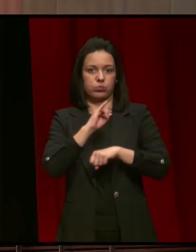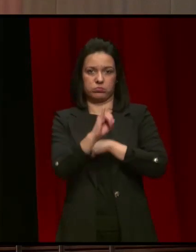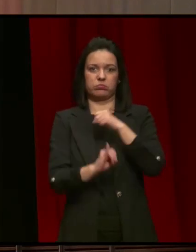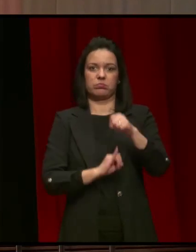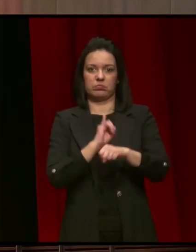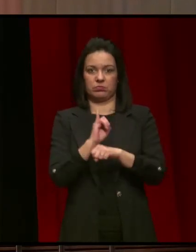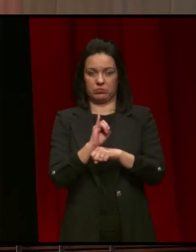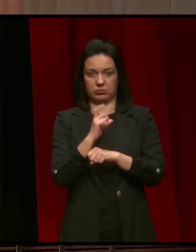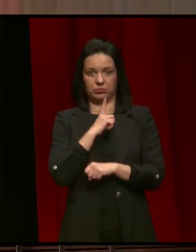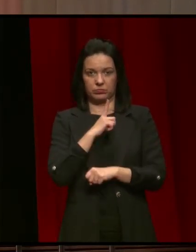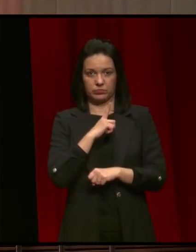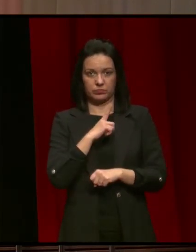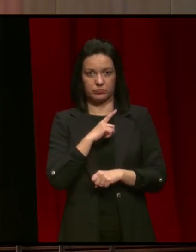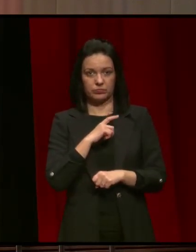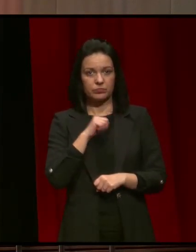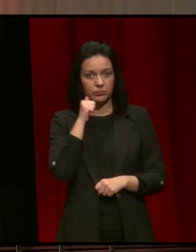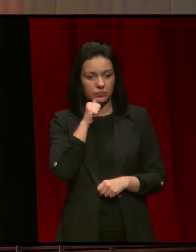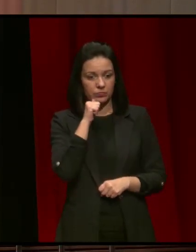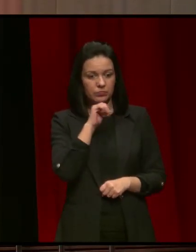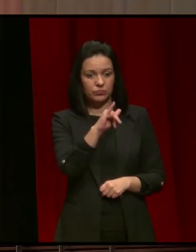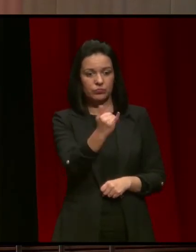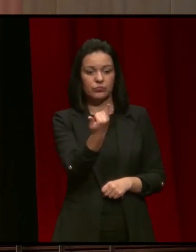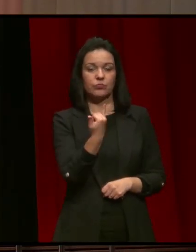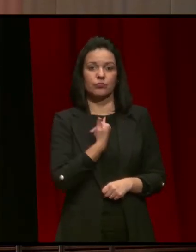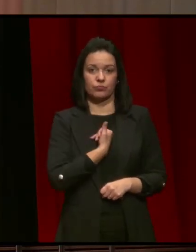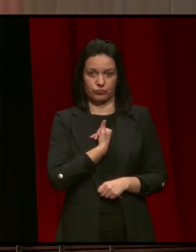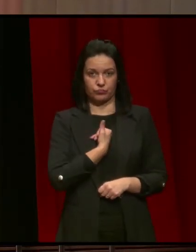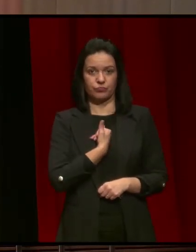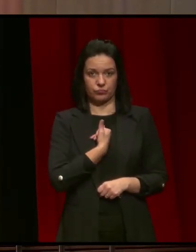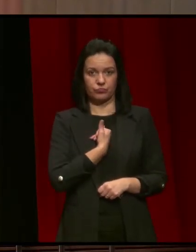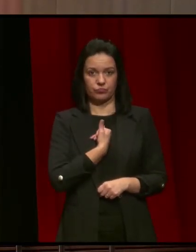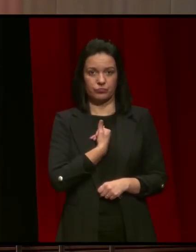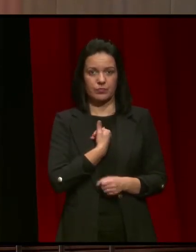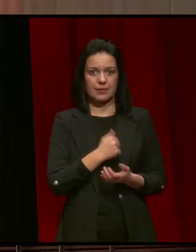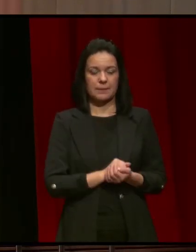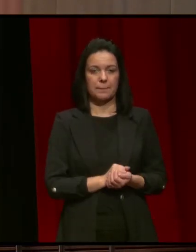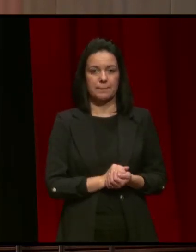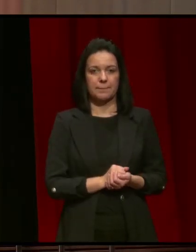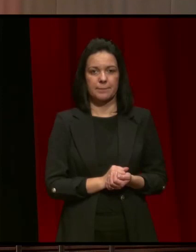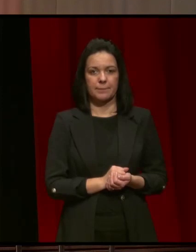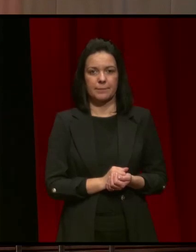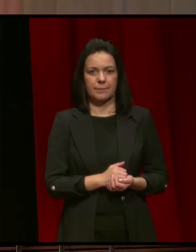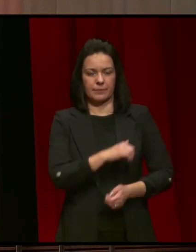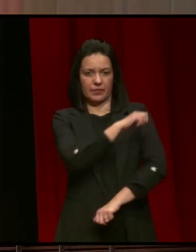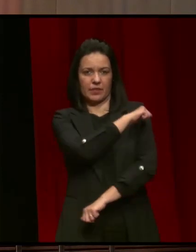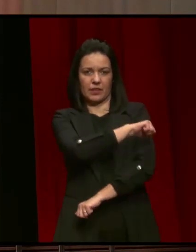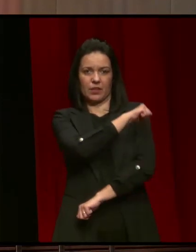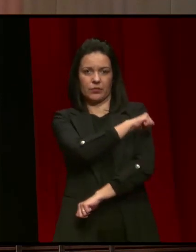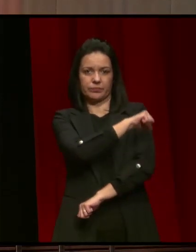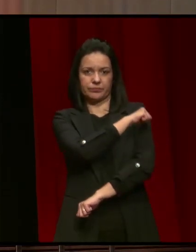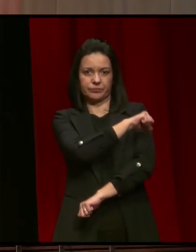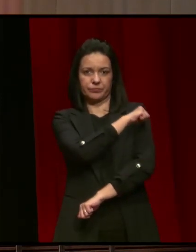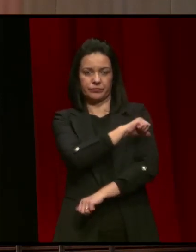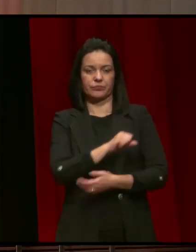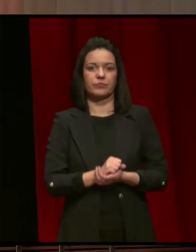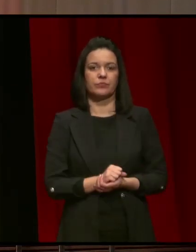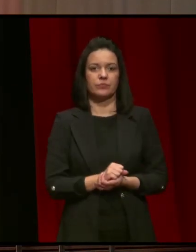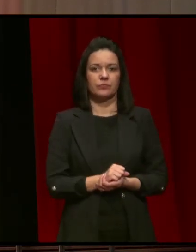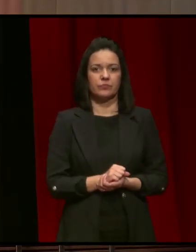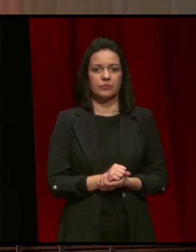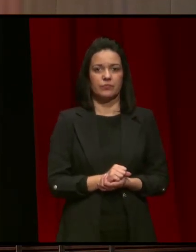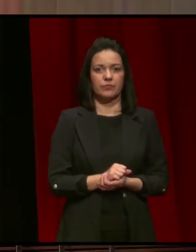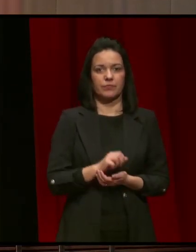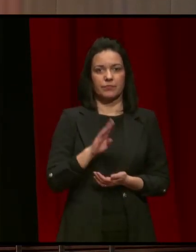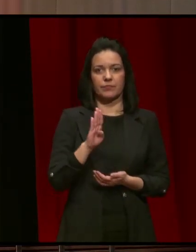Olha aqui, ó, ela, a irmã aqui, uma irmã cega, está dizendo que lá em, no Rio de Janeiro, no Instituto Benjamin